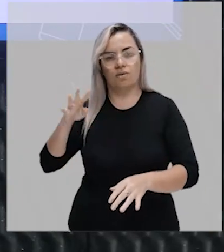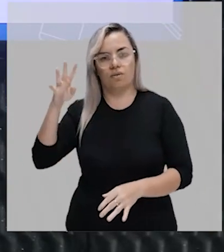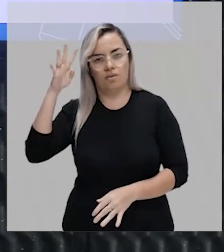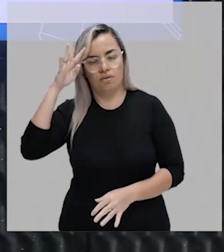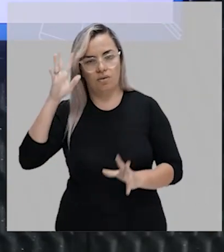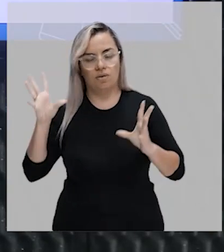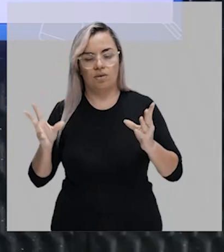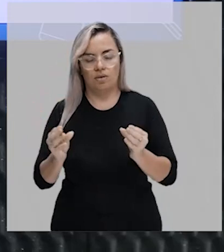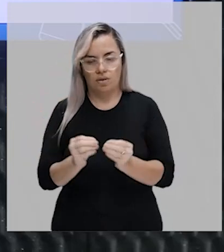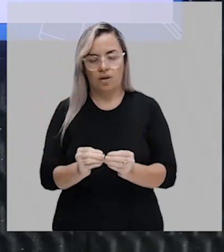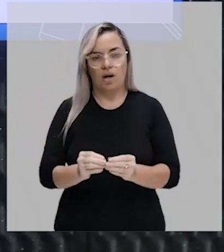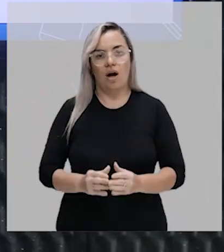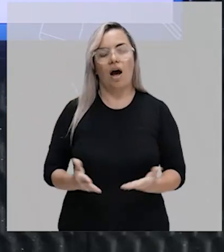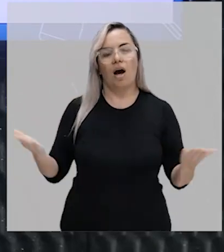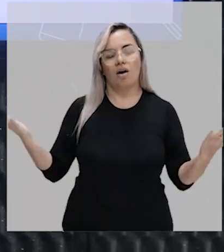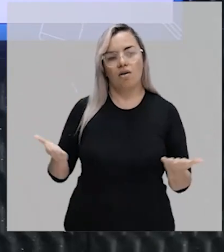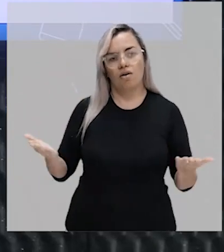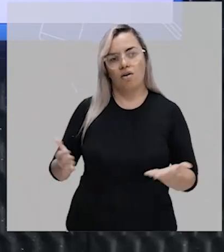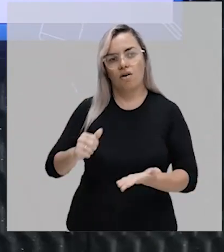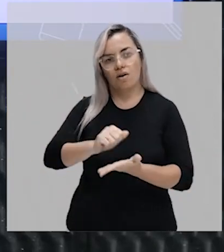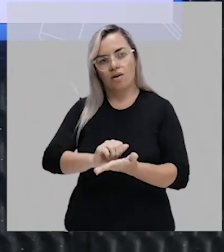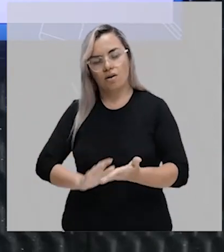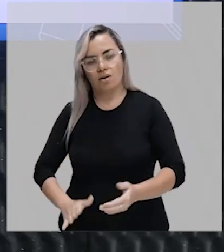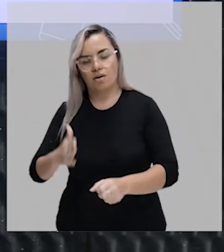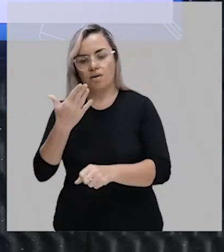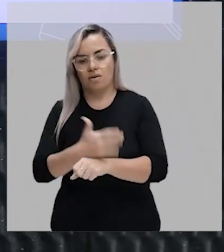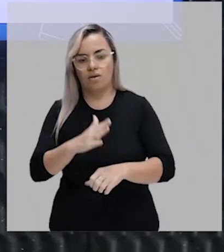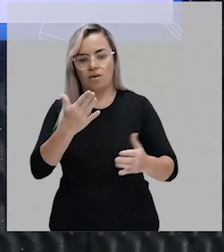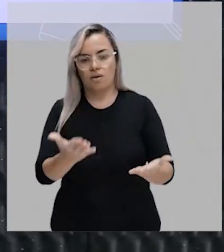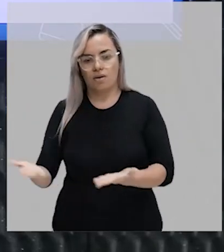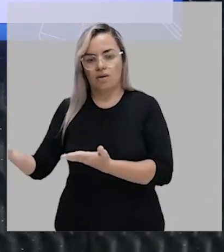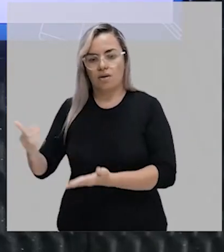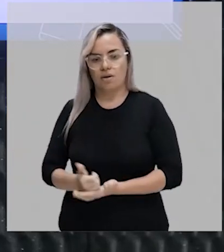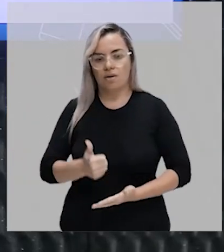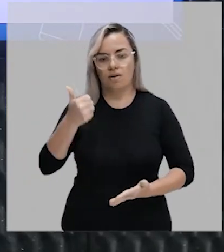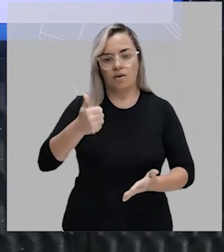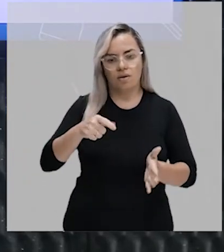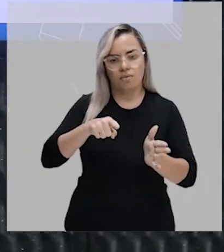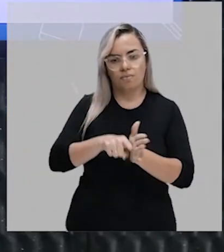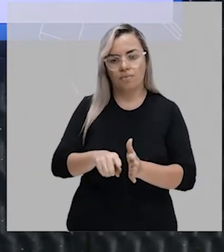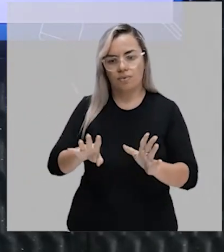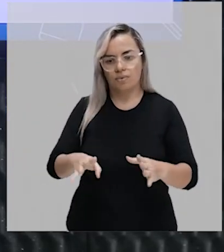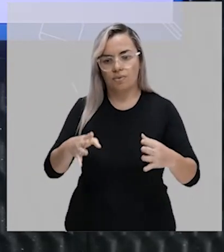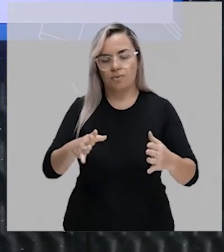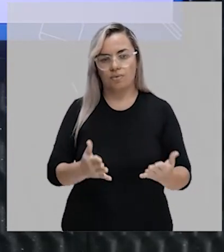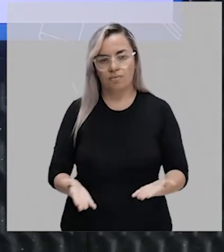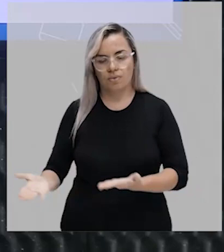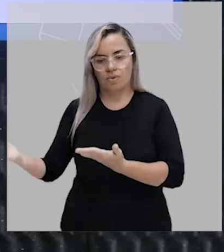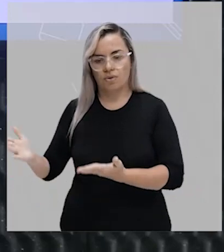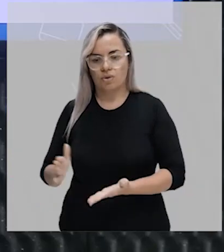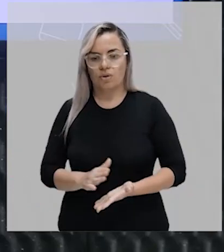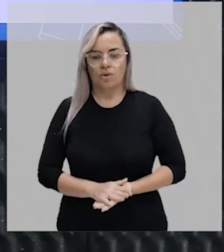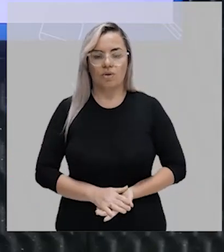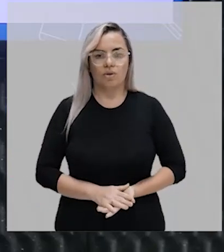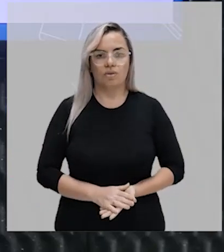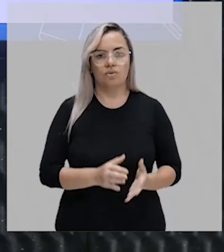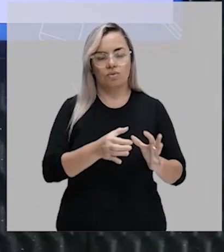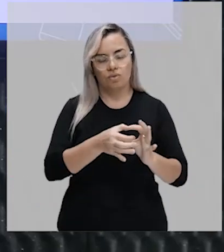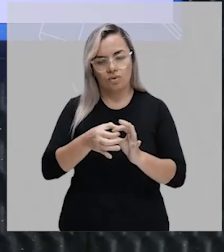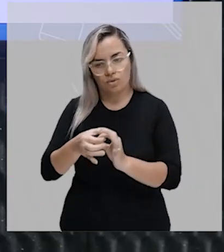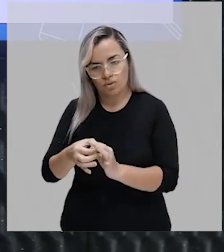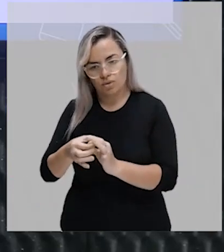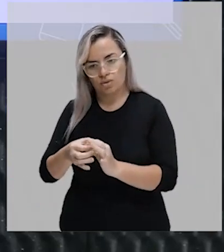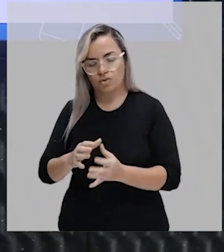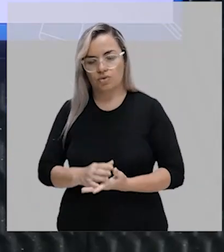que já foi falado. Essa primeira questão, ela fala o seguinte: atente ao seguinte estudo de caso. Em